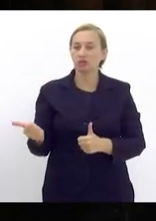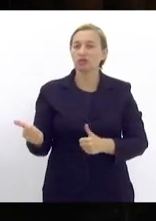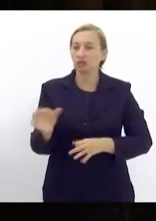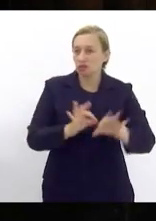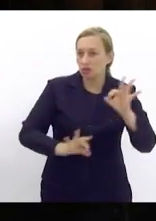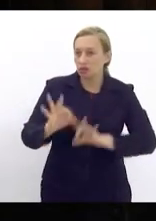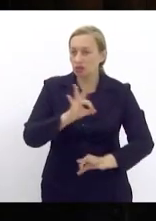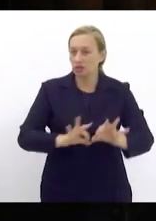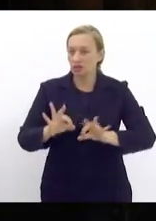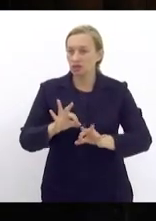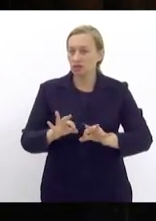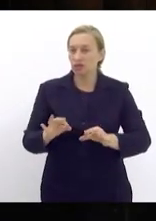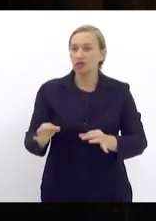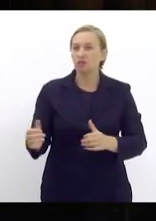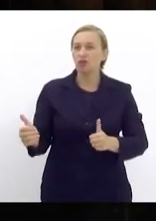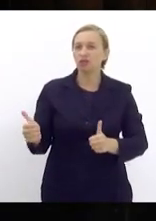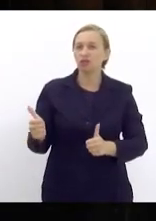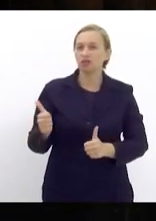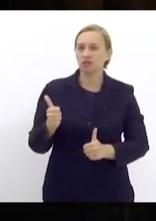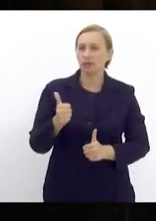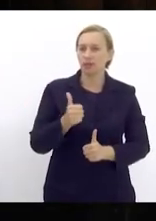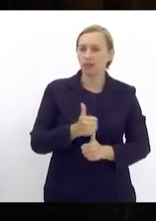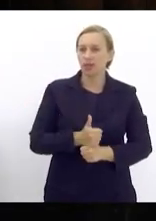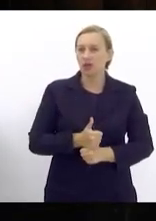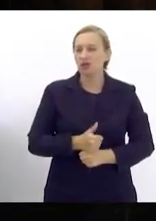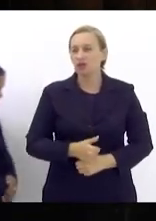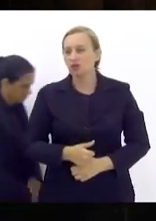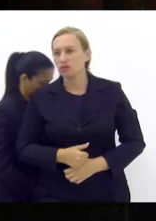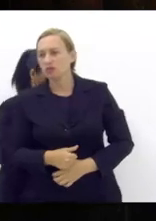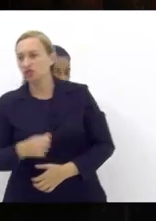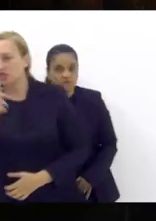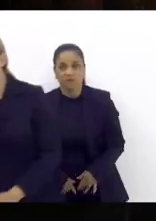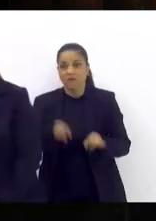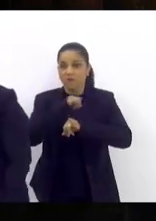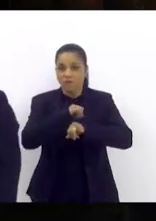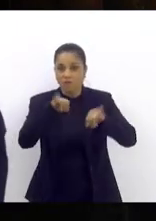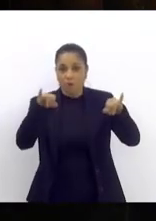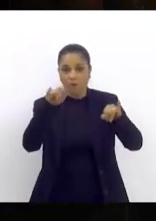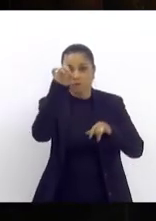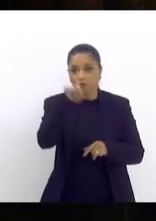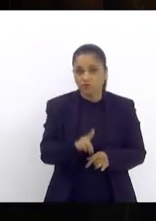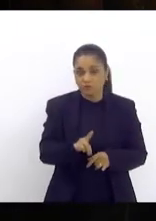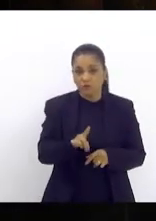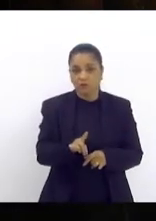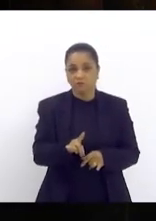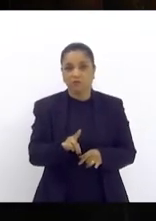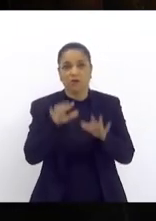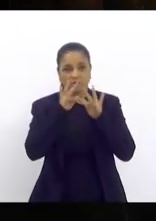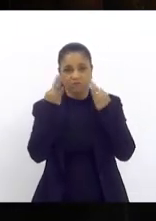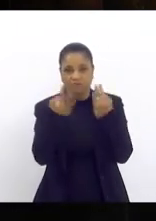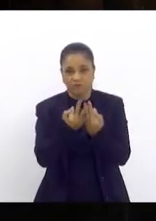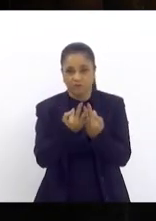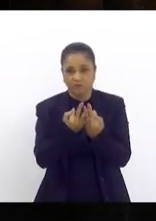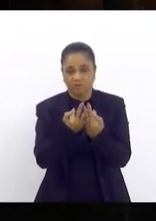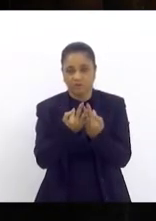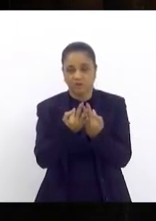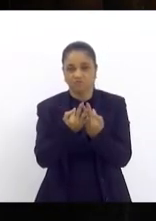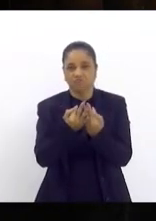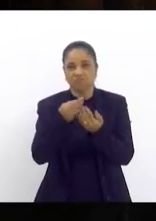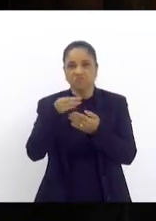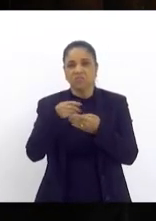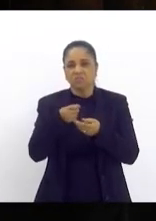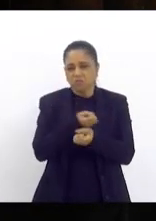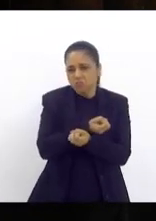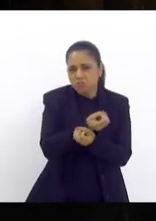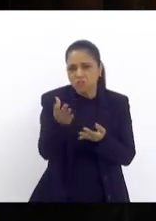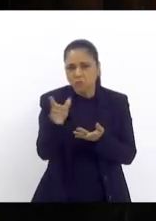programa, e não se preocupou em garantir o direito e as informações para essas famílias. Saiu distribuindo